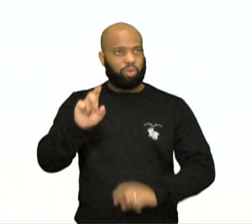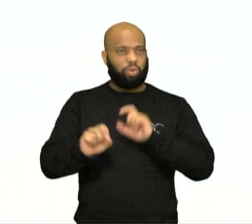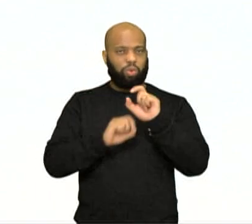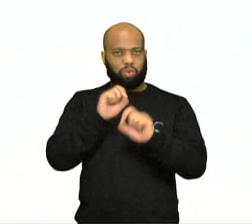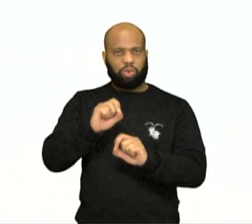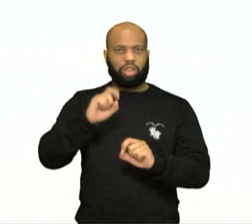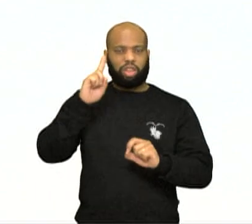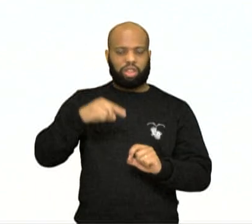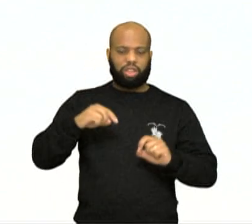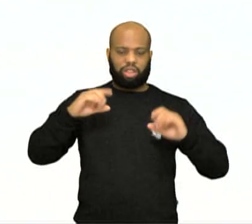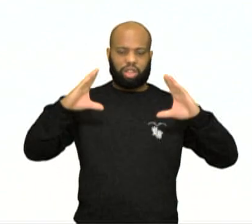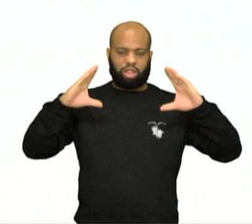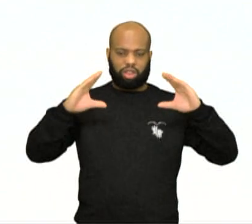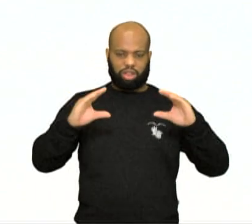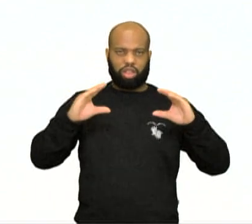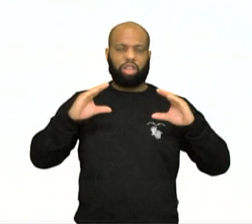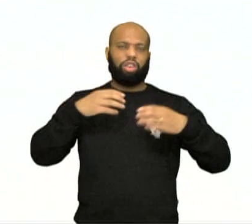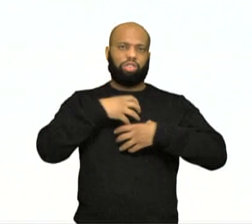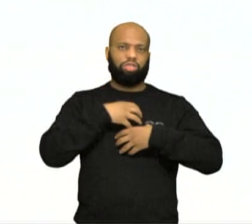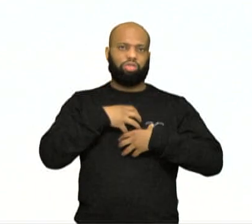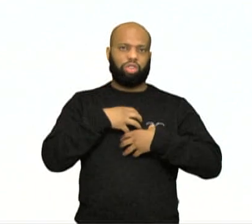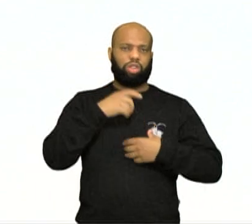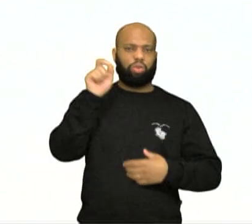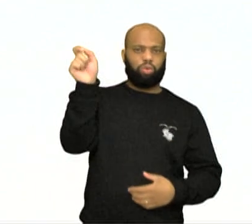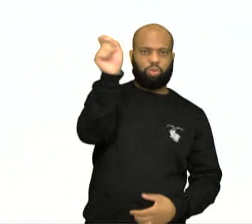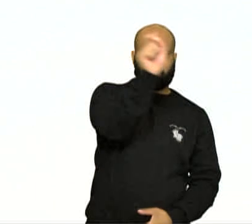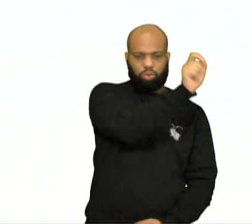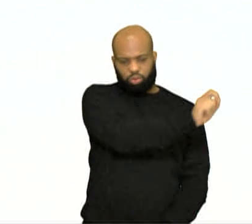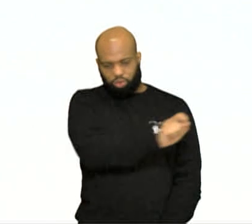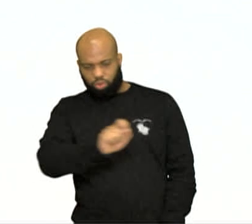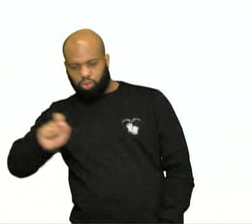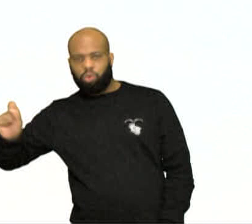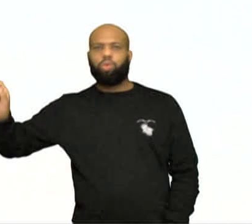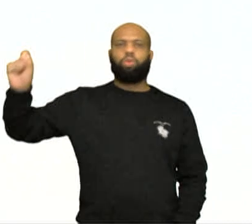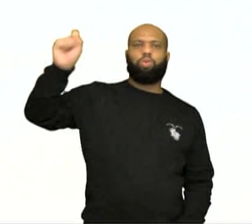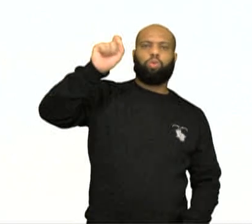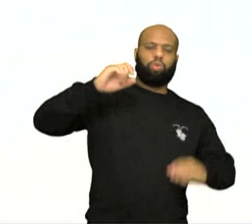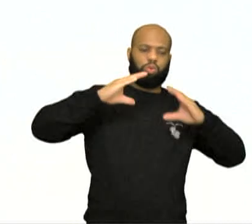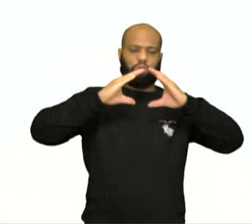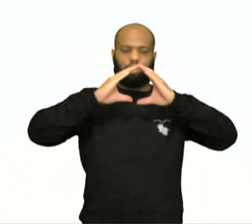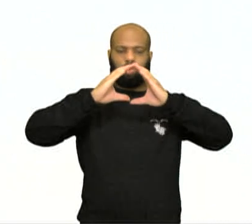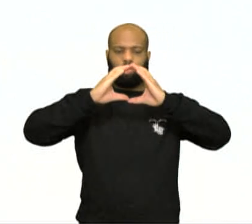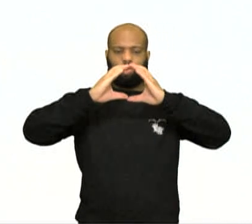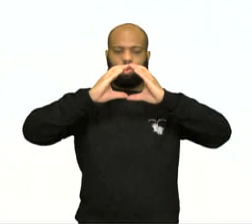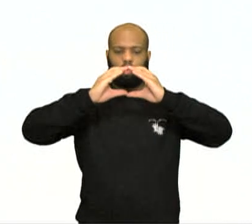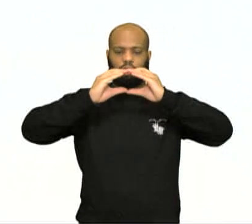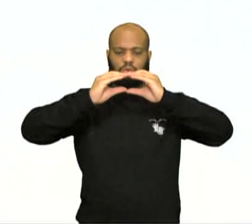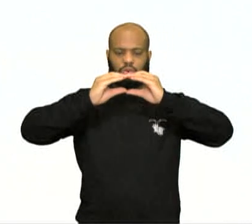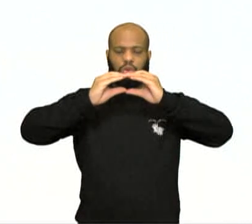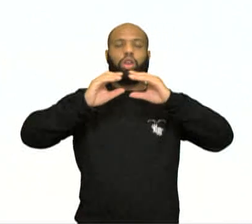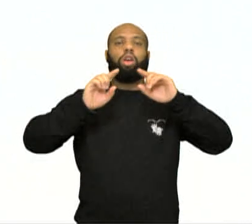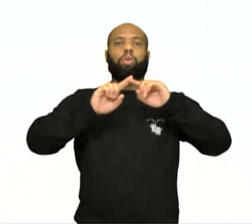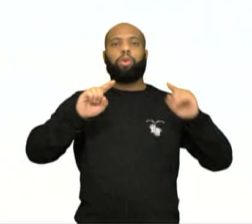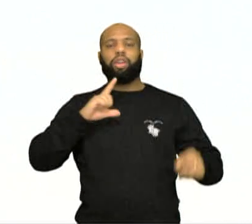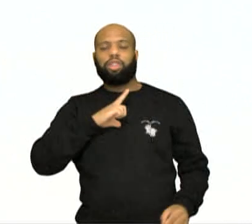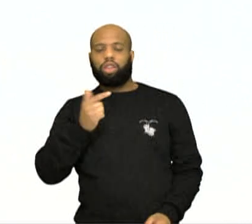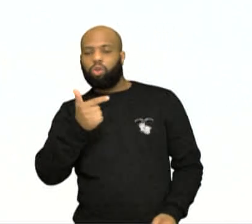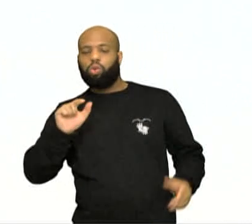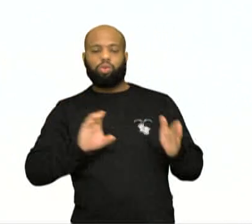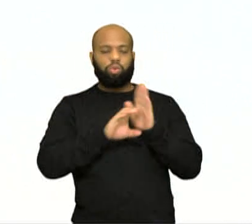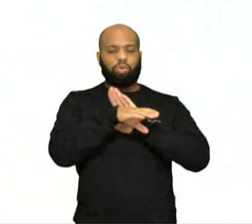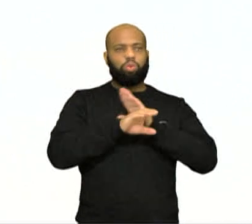elipsoide, né? Então, a Terra teria um formato elipsoide. Mas existe um segundo conceito, que